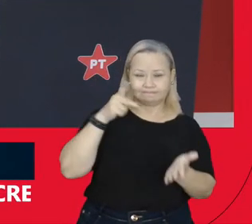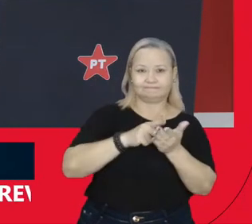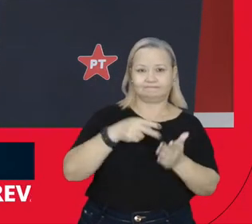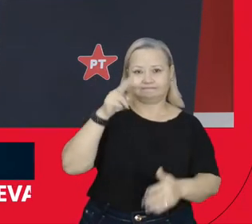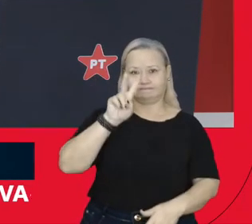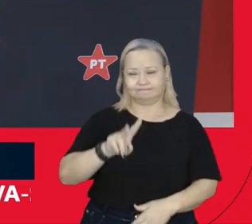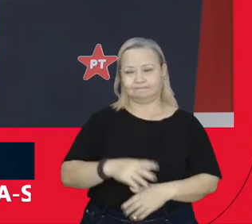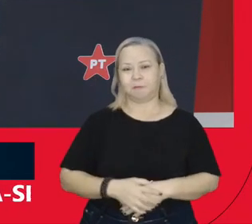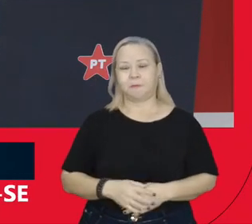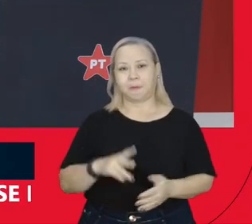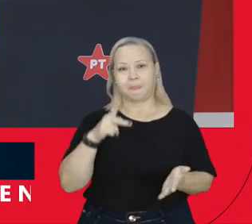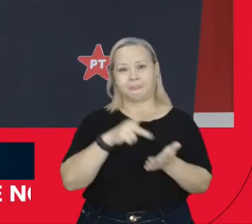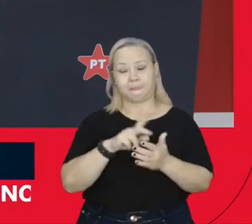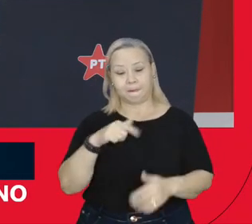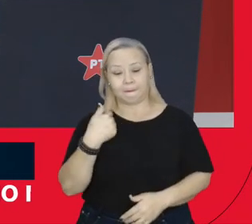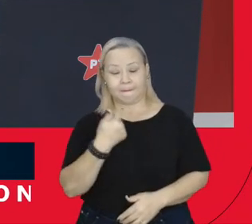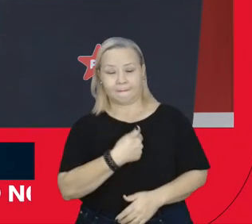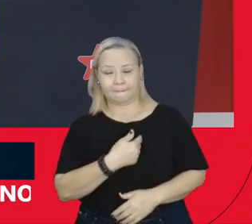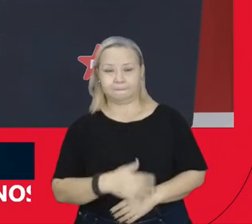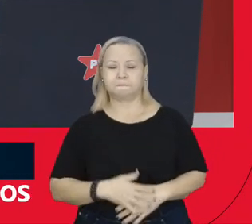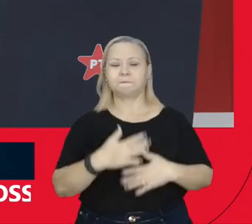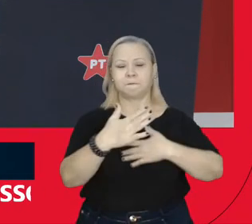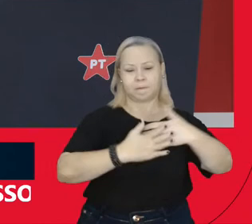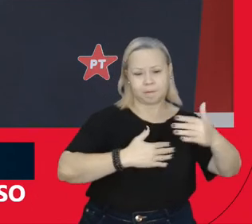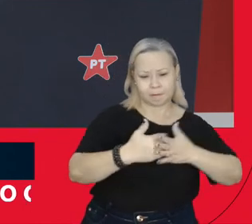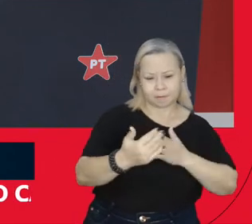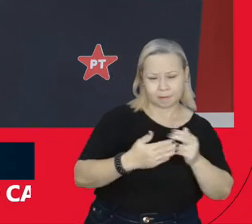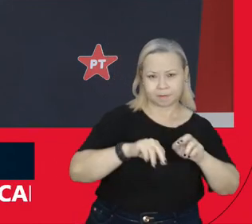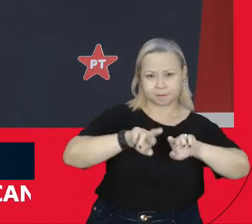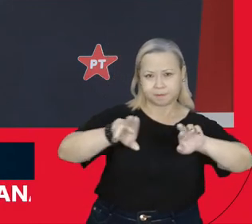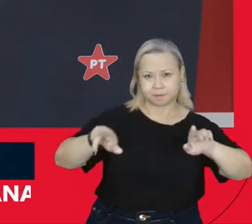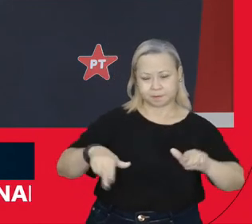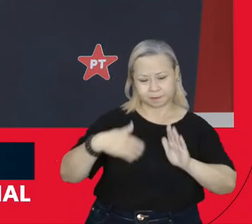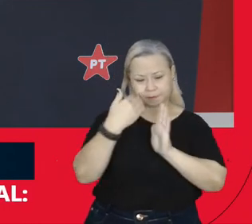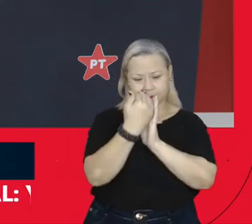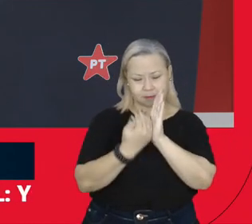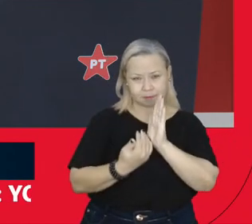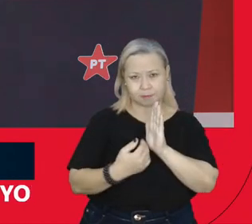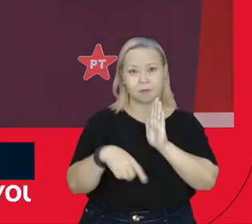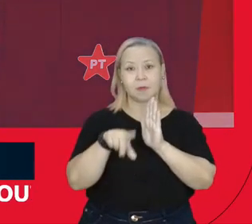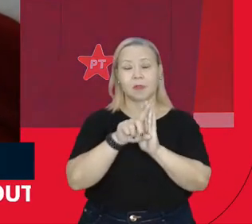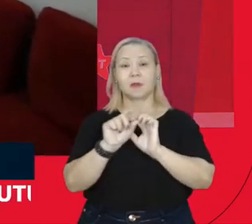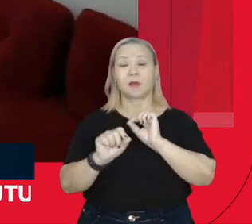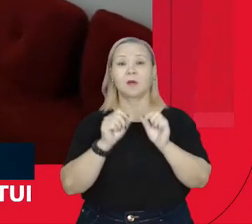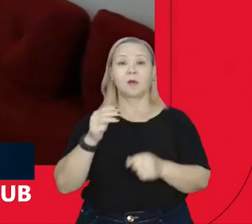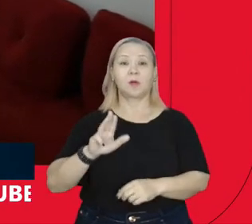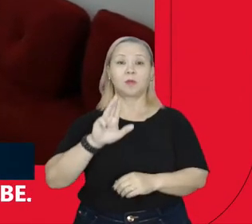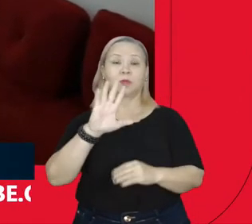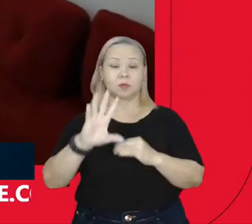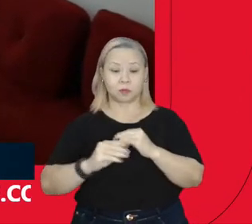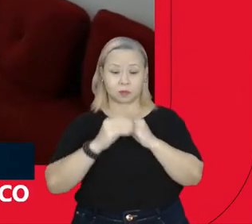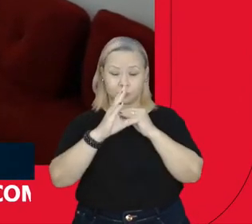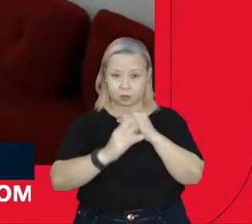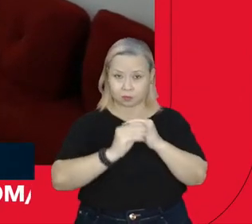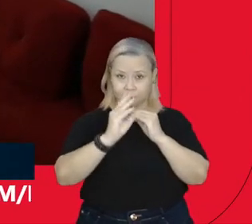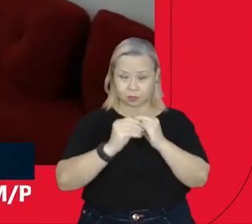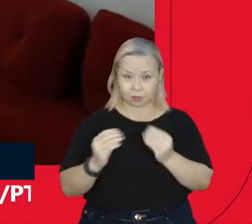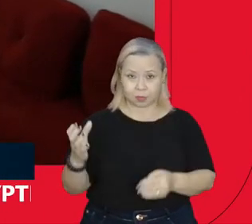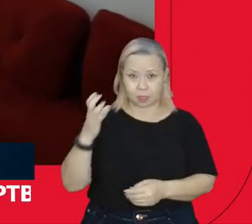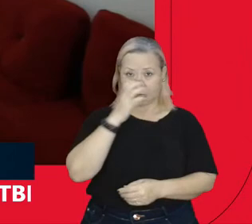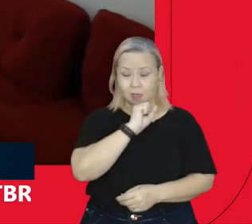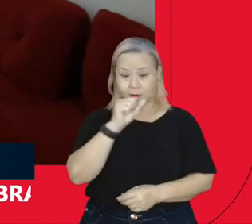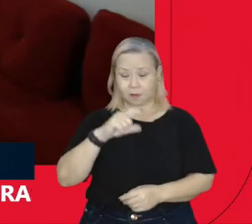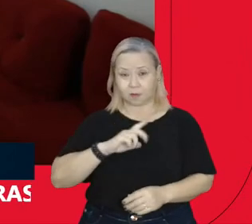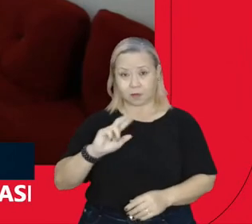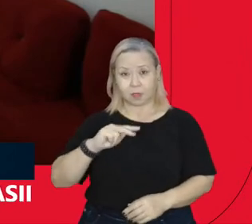Pois é, Amanda, tem uma série de ações aí, de medidas que Lula pode implementar de imediato já e que terão